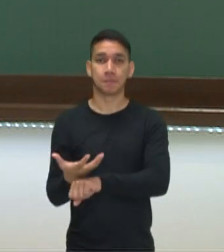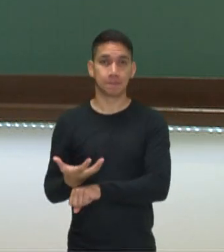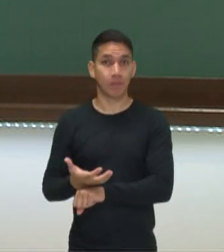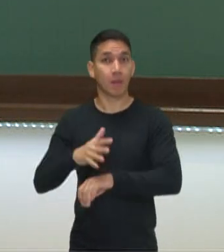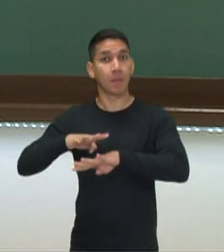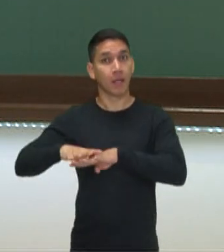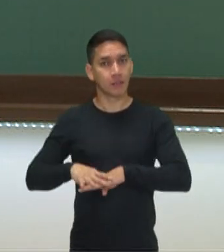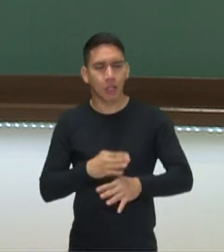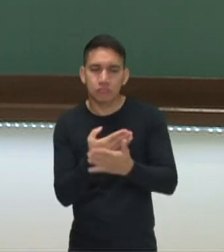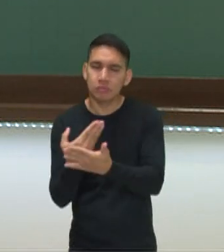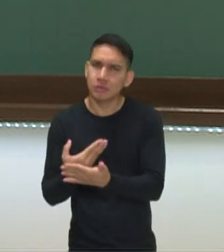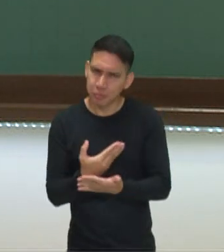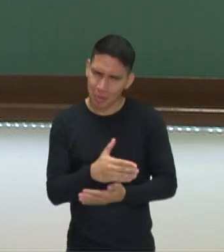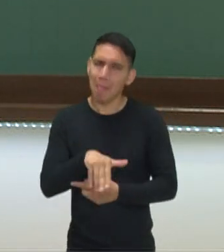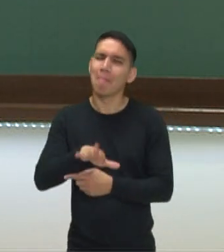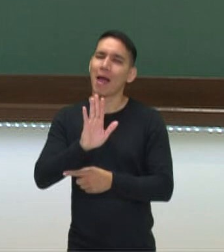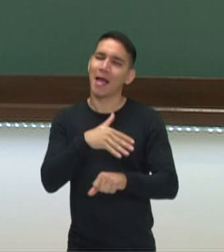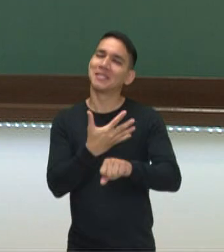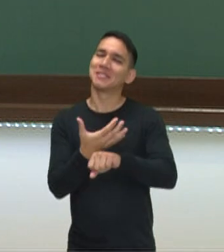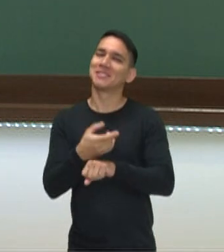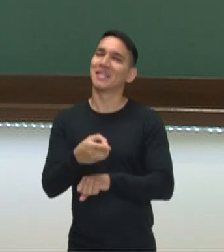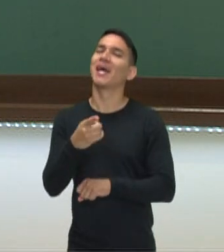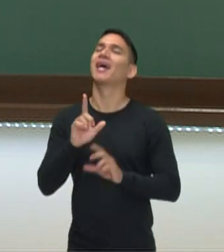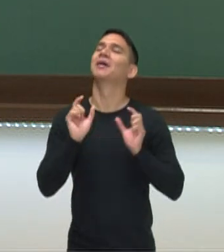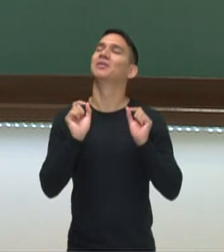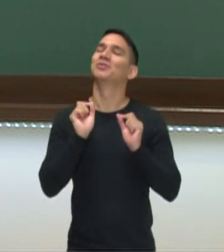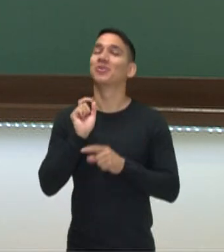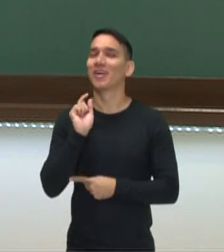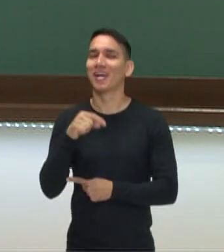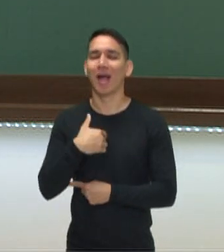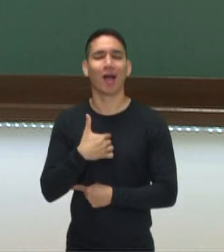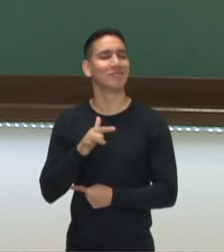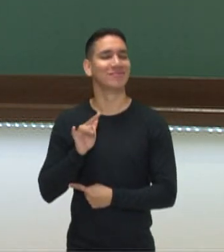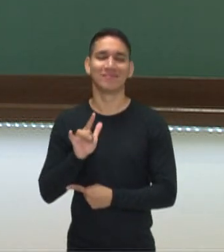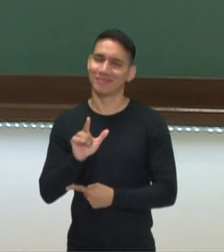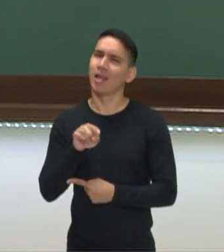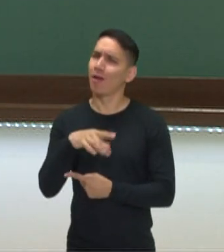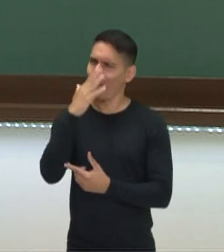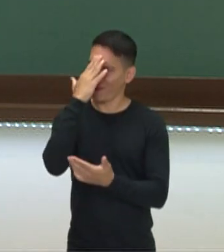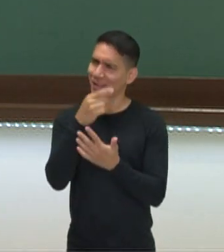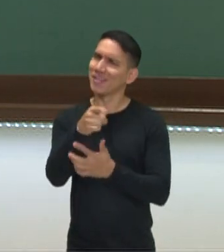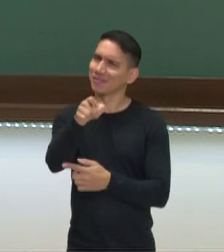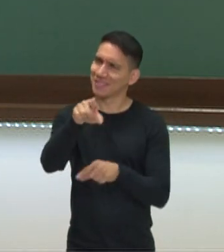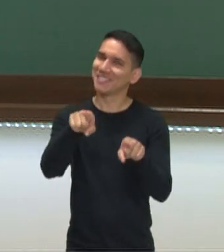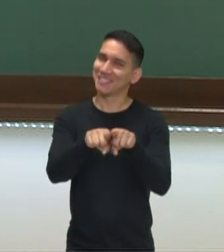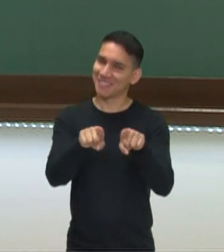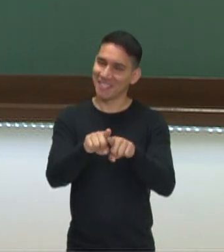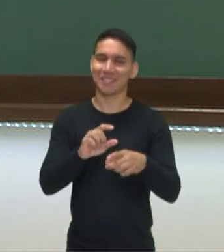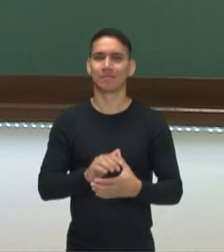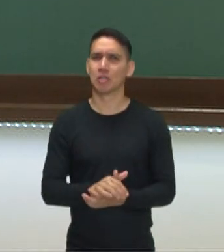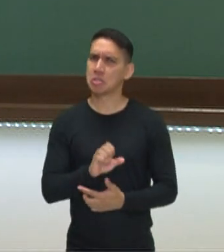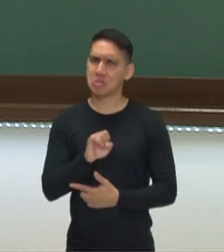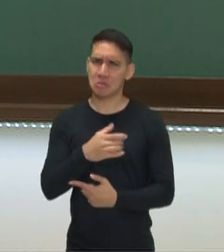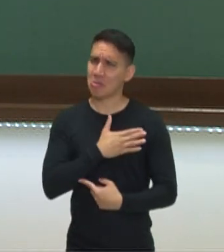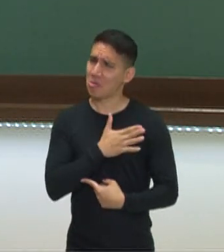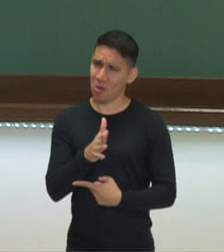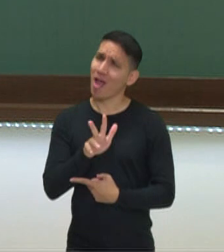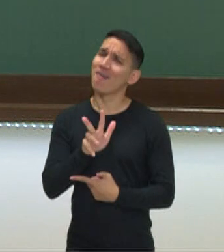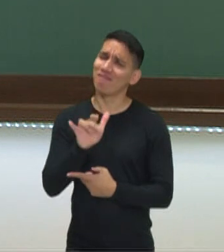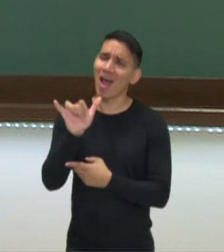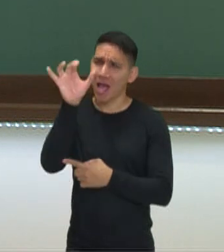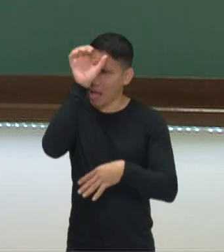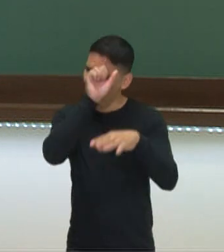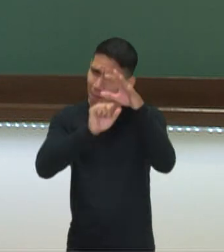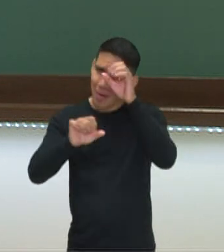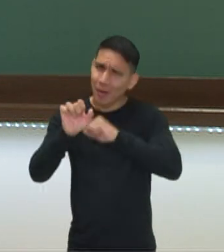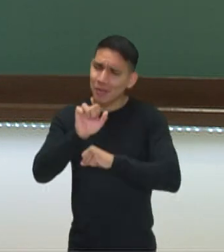mais um pouquinho dessa disciplina que tanto eu amo. Eu acho que você também gosta, né? E se não gosta, vai aprendendo a gostar um pouquinho